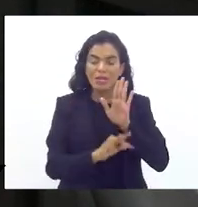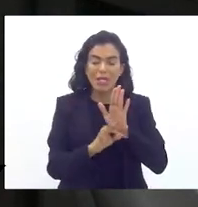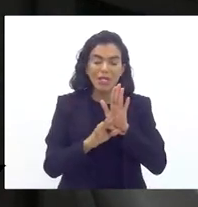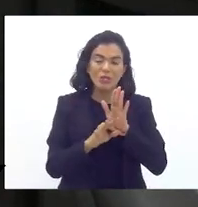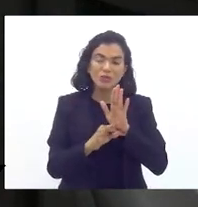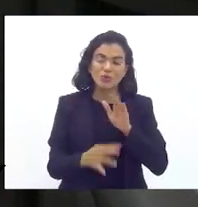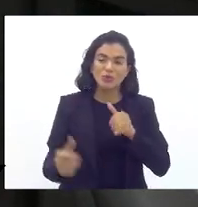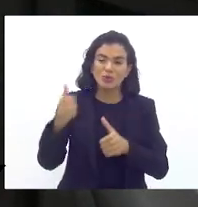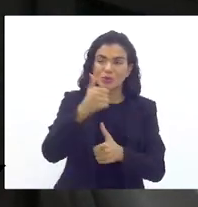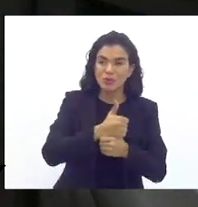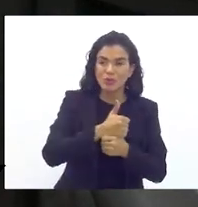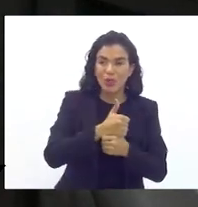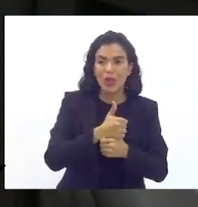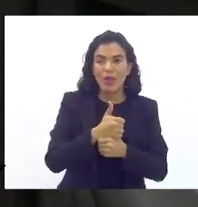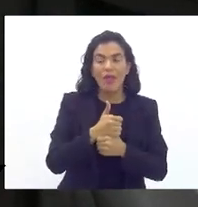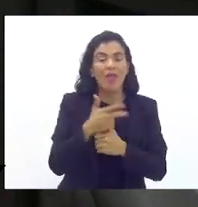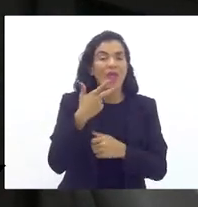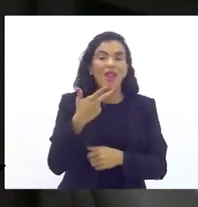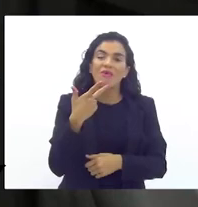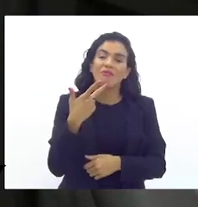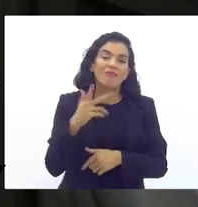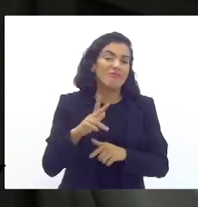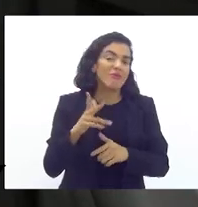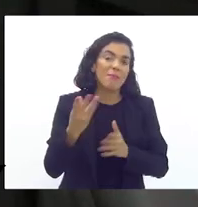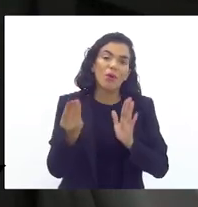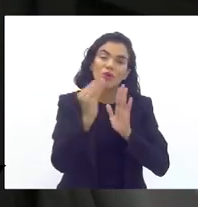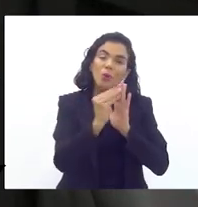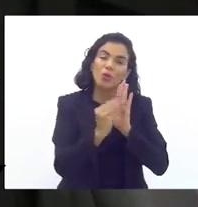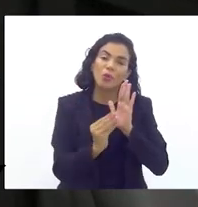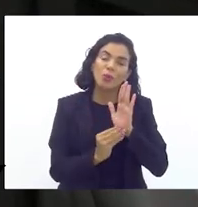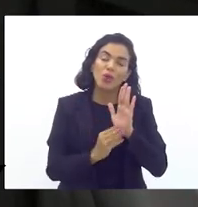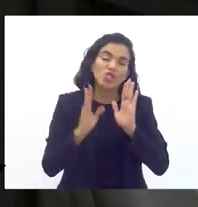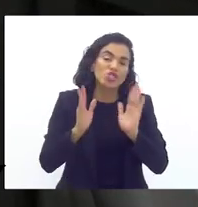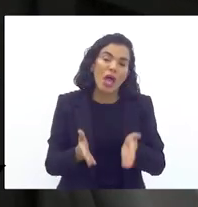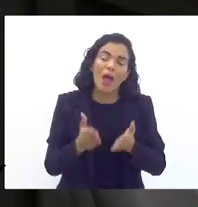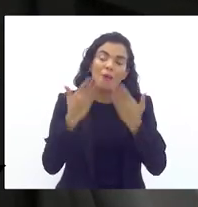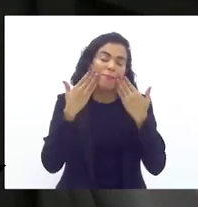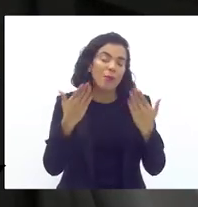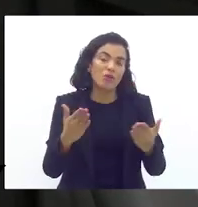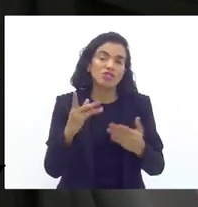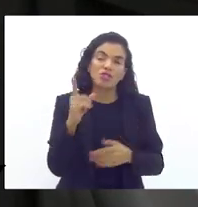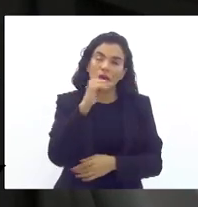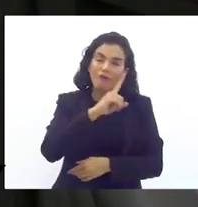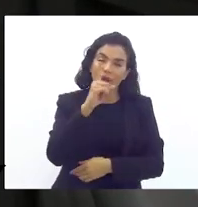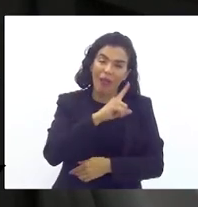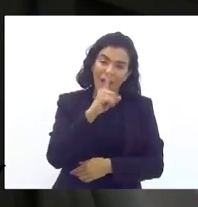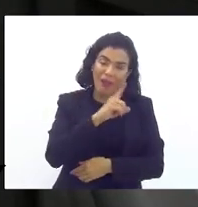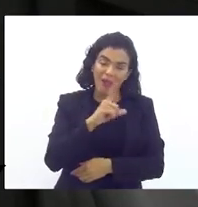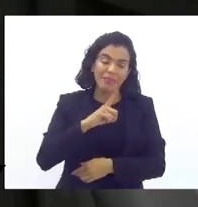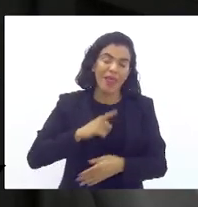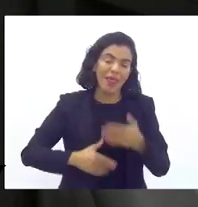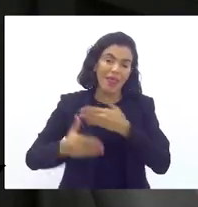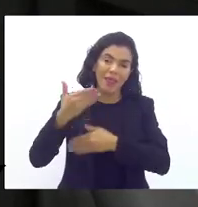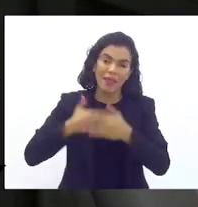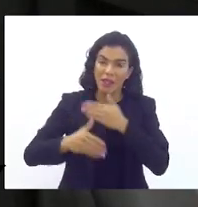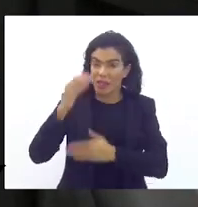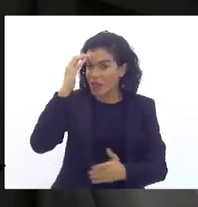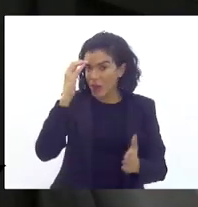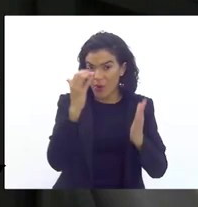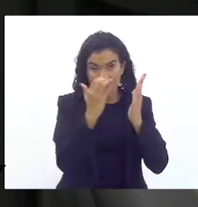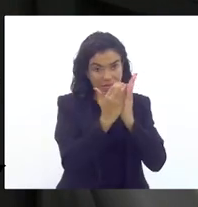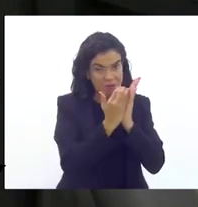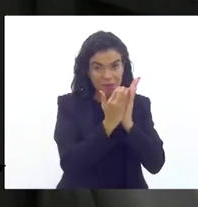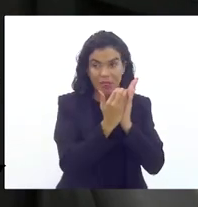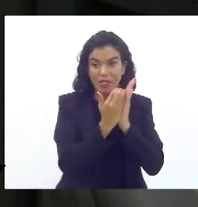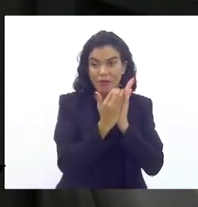ele vem prestigiar o que já é feito de forma deficiente na delegacia de polícia não respeita o que o